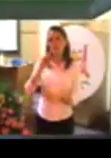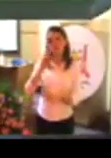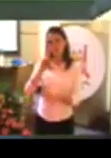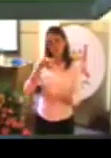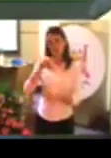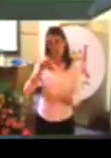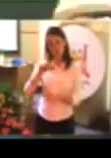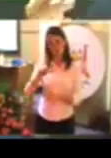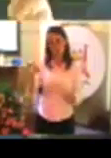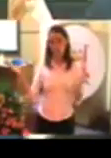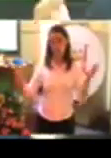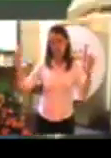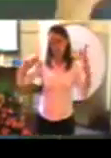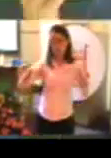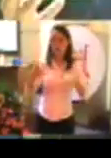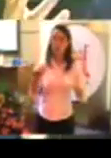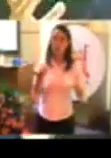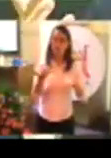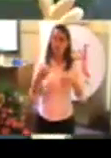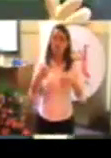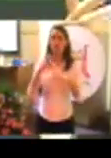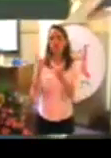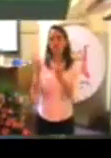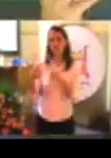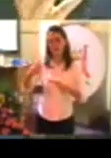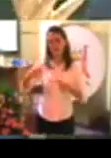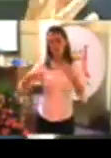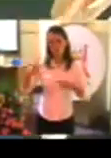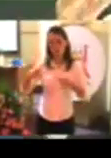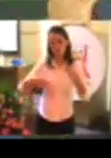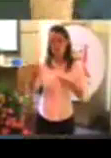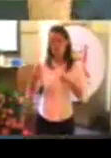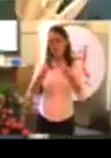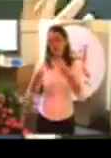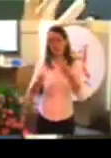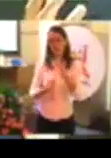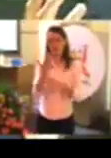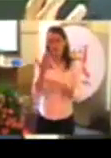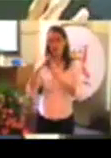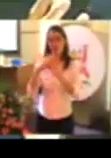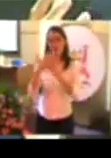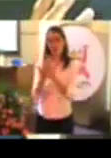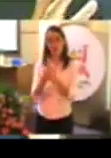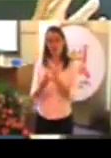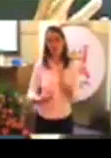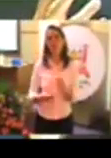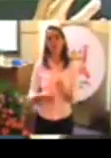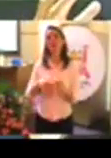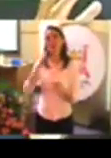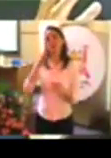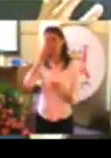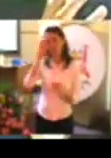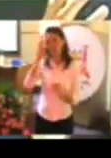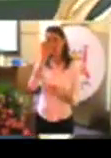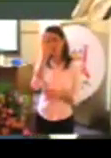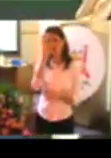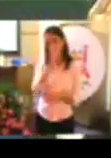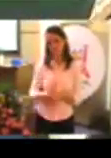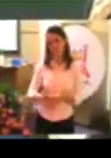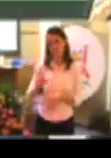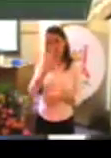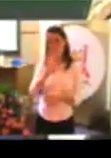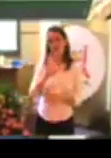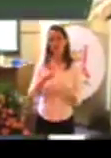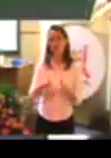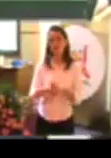Brasília para que nós pudéssemos discutir a criação de uma instituição que fosse